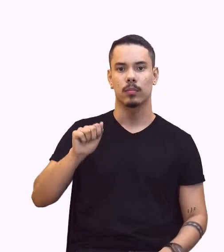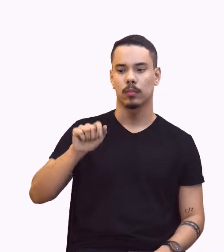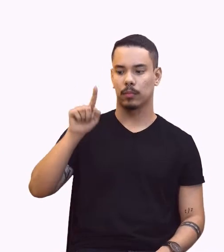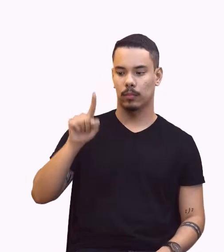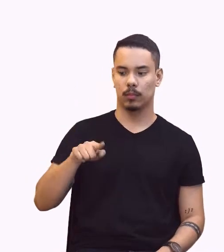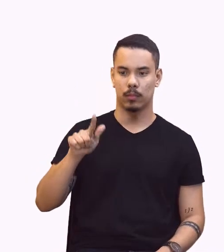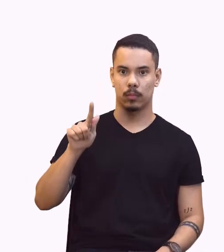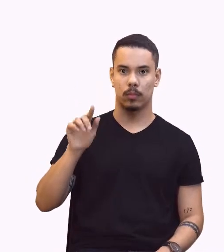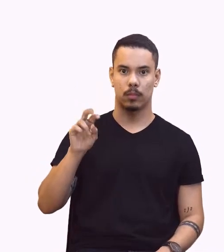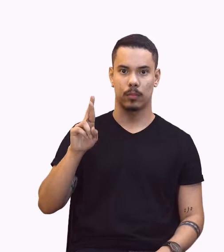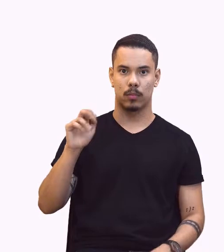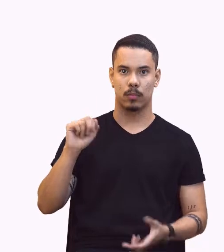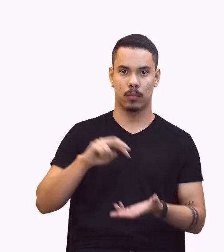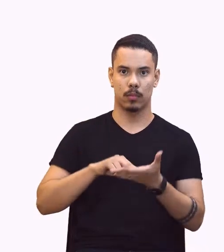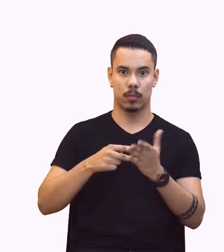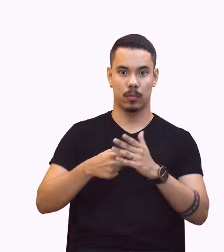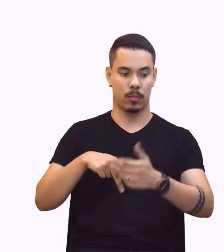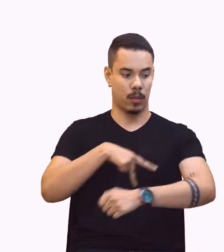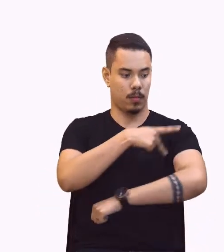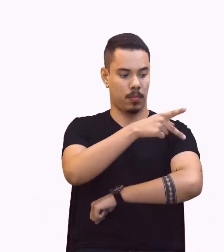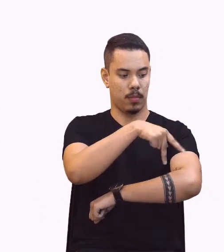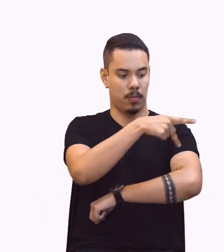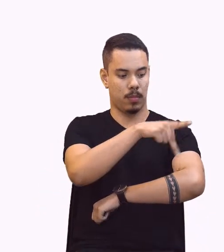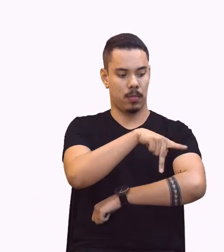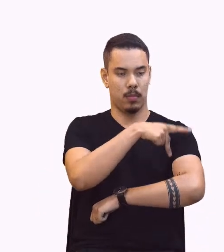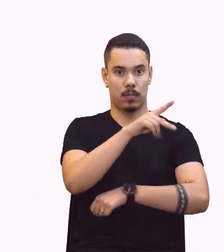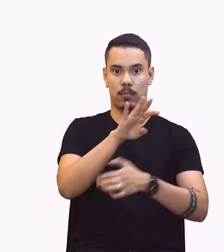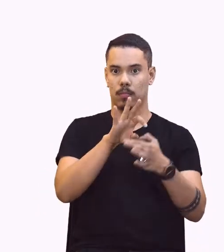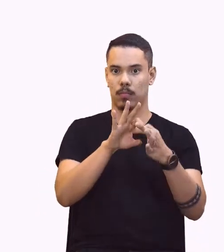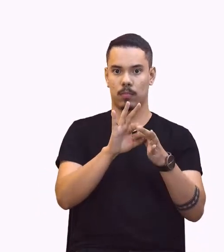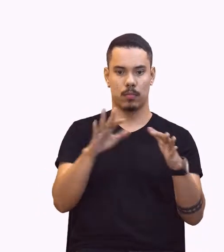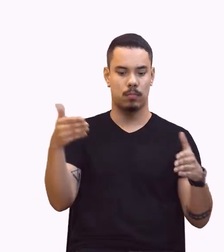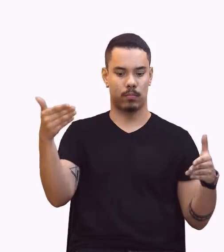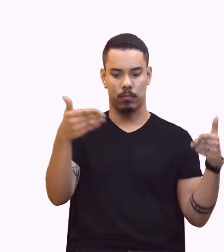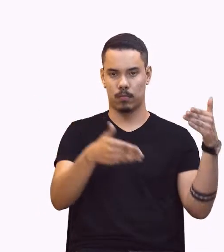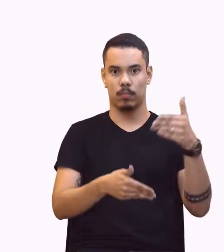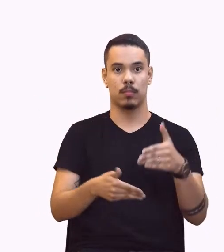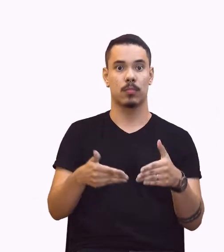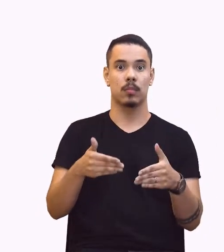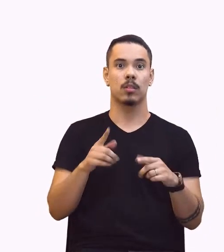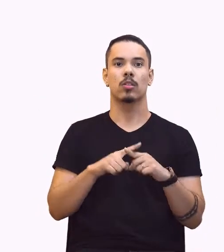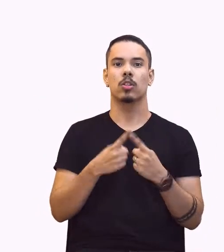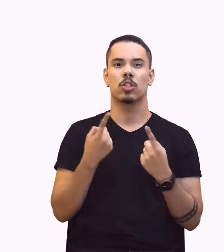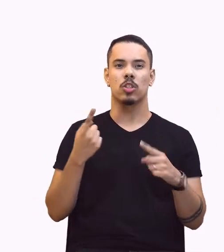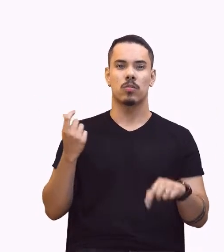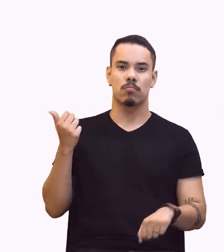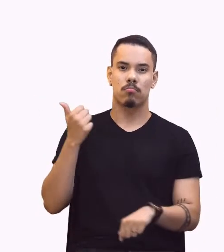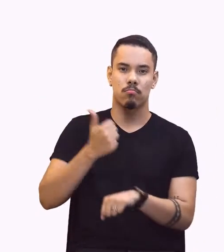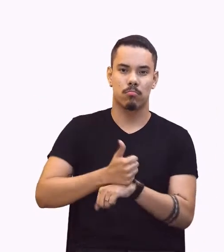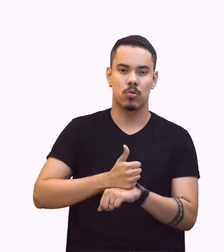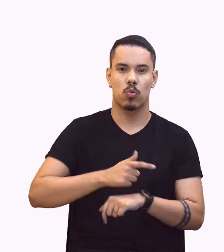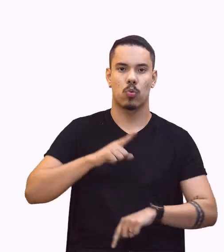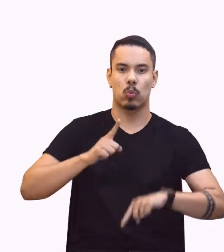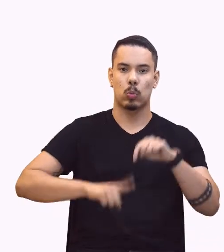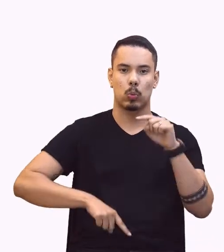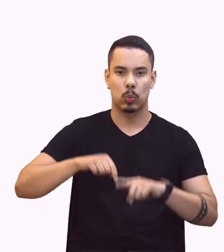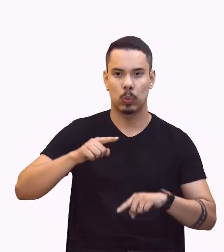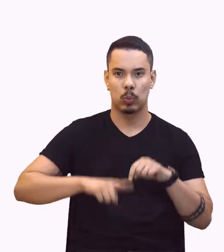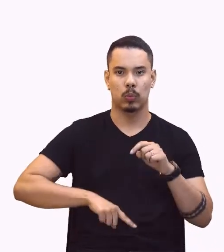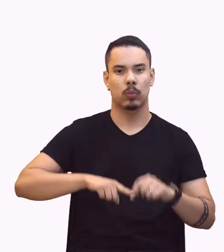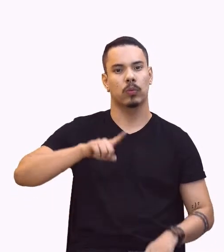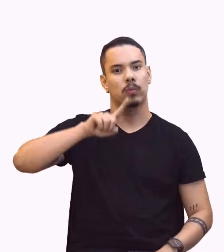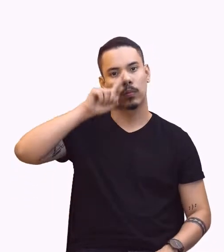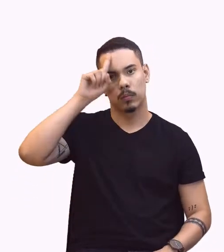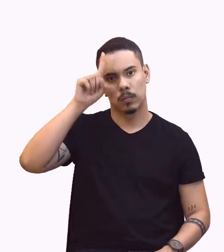praças públicas, eram agora invadidas por mercadorias e ideias de todo